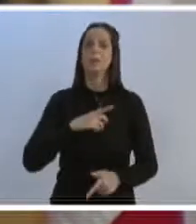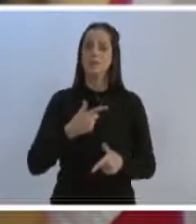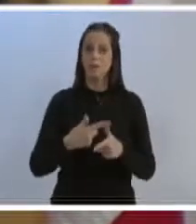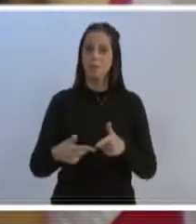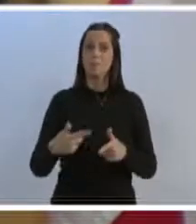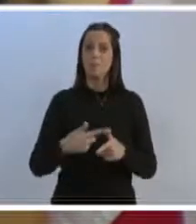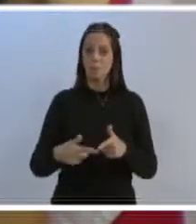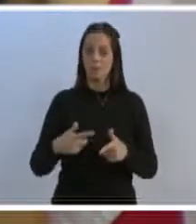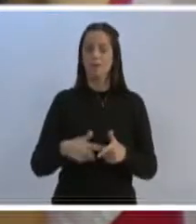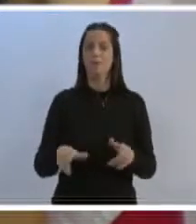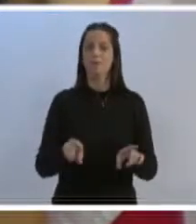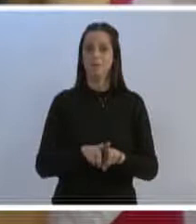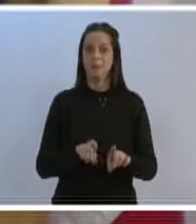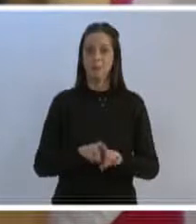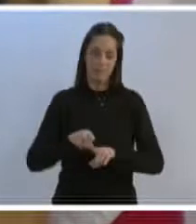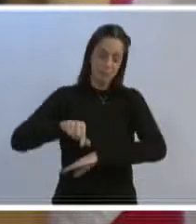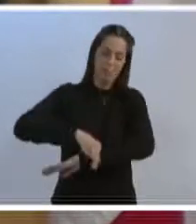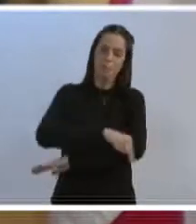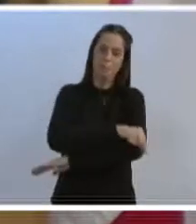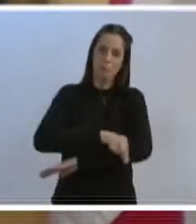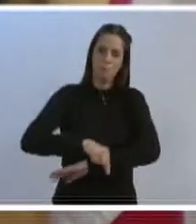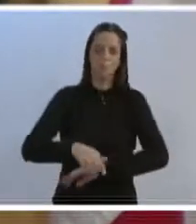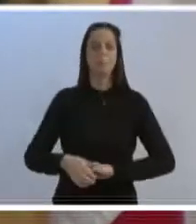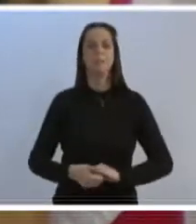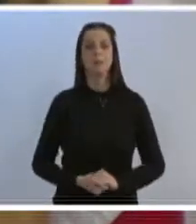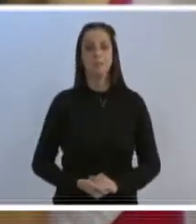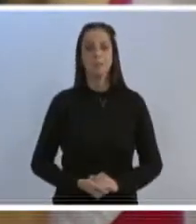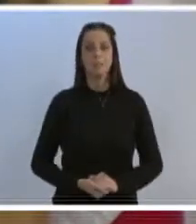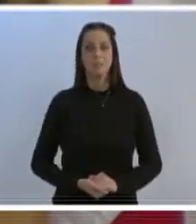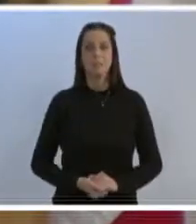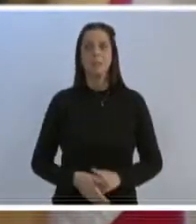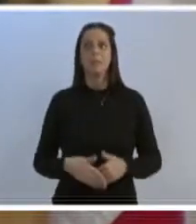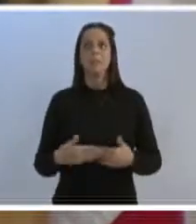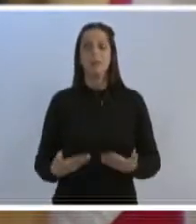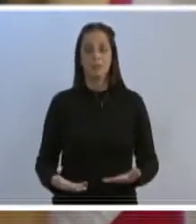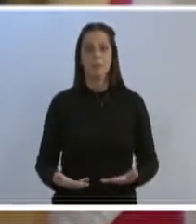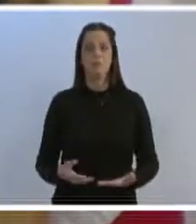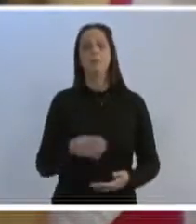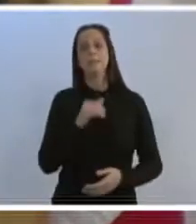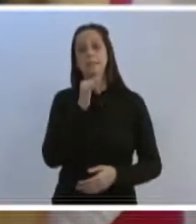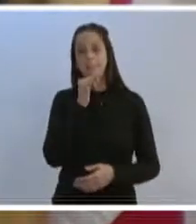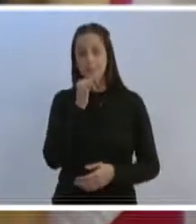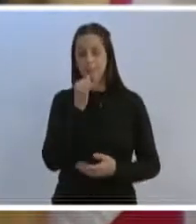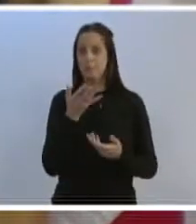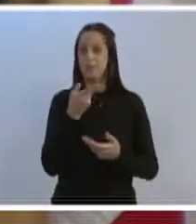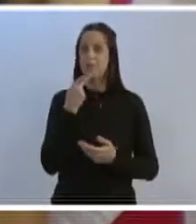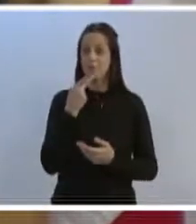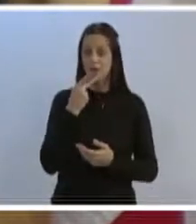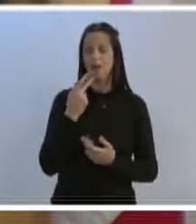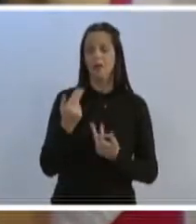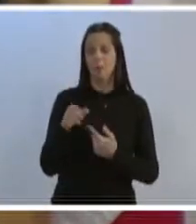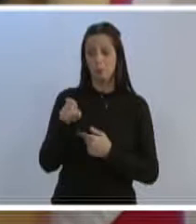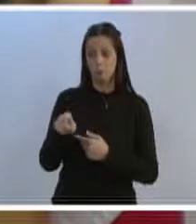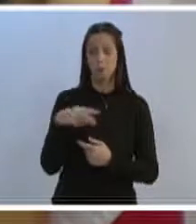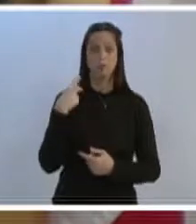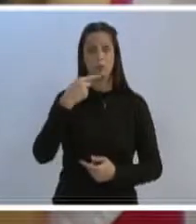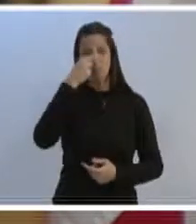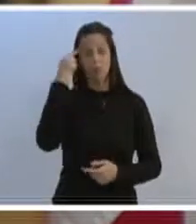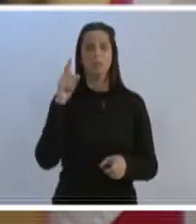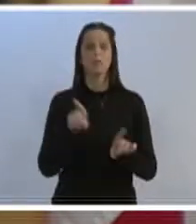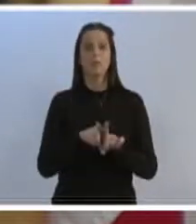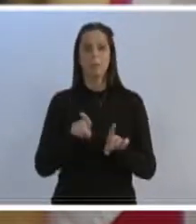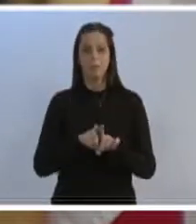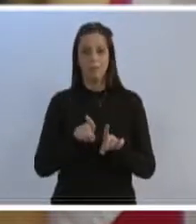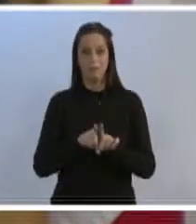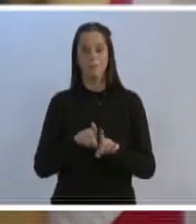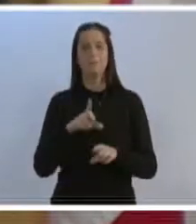público quero falar do passeio público vereador ito que o senhor também tem reivindicado próximo à